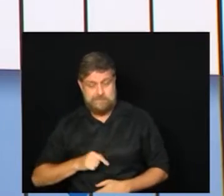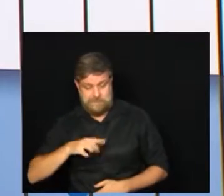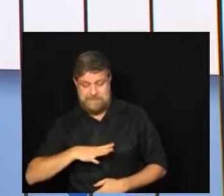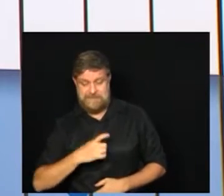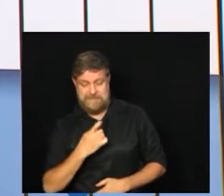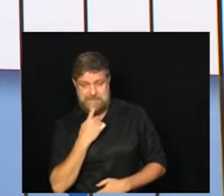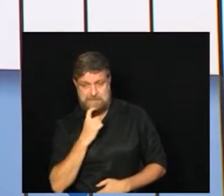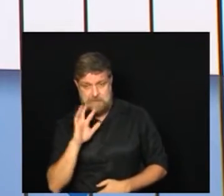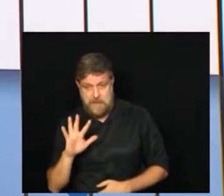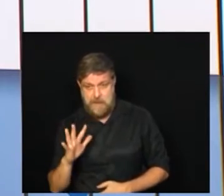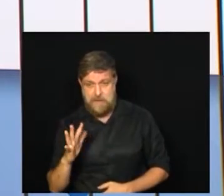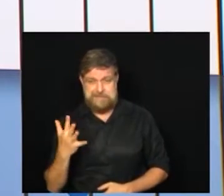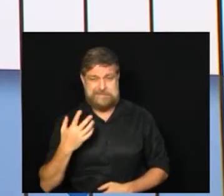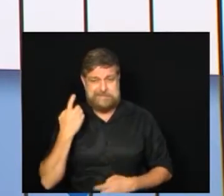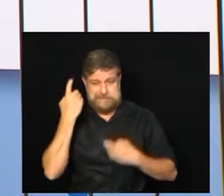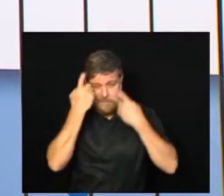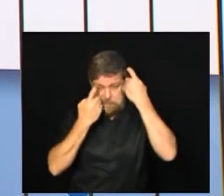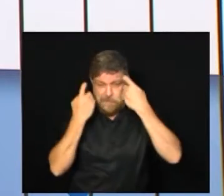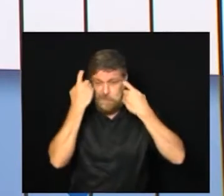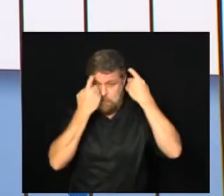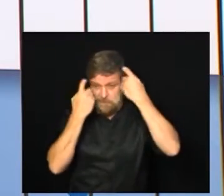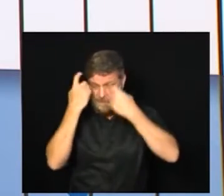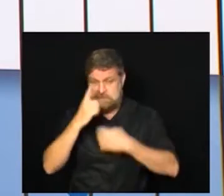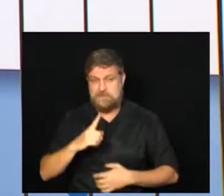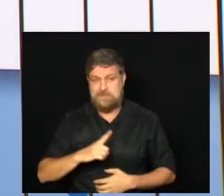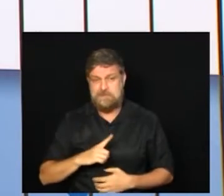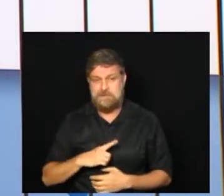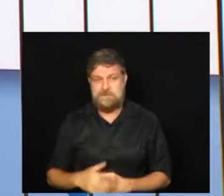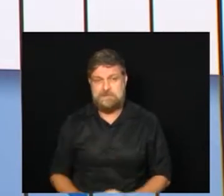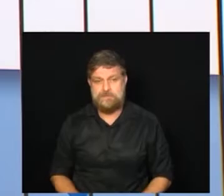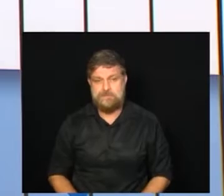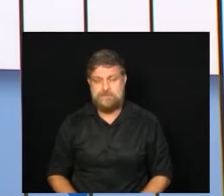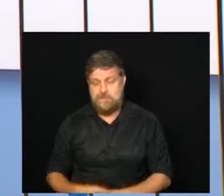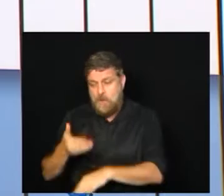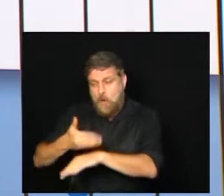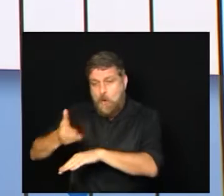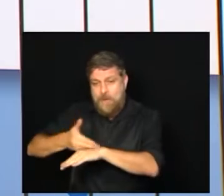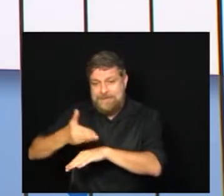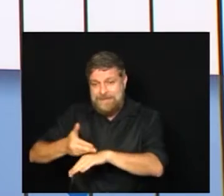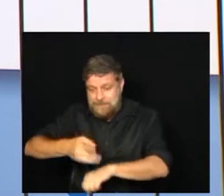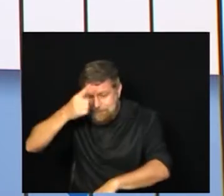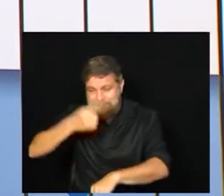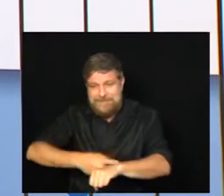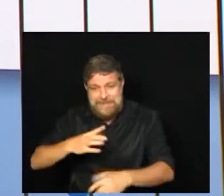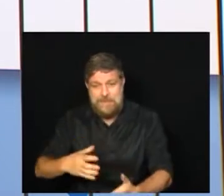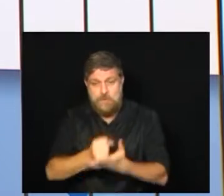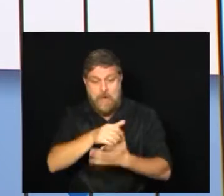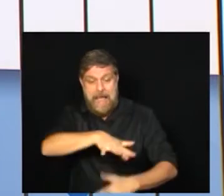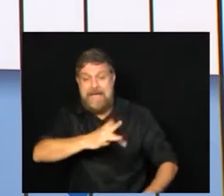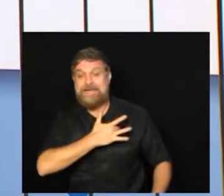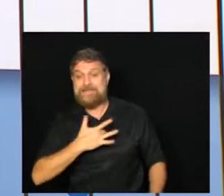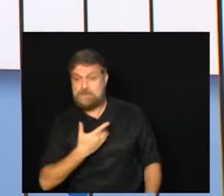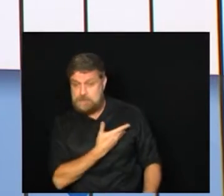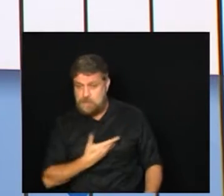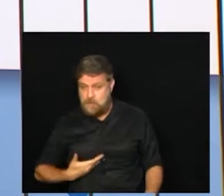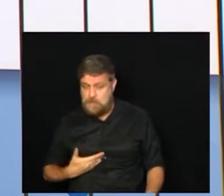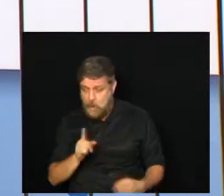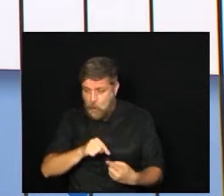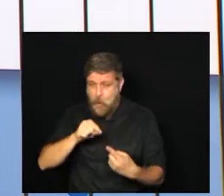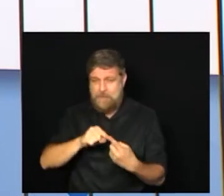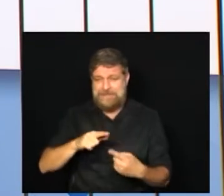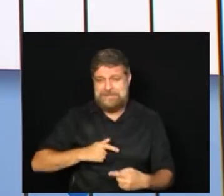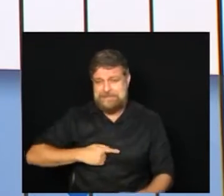porque esta é uma outra preocupação, um simulado de emergência em saúde pública para a